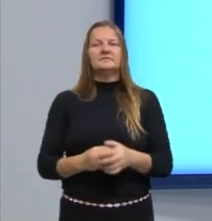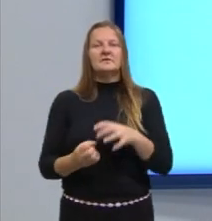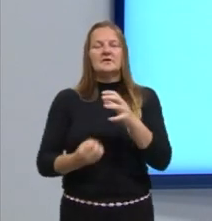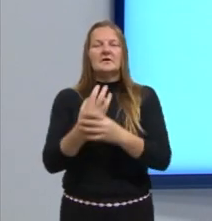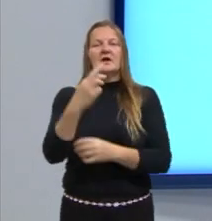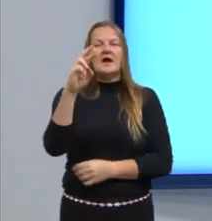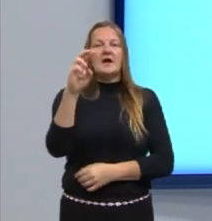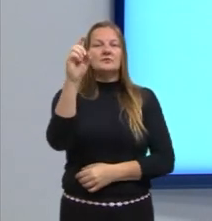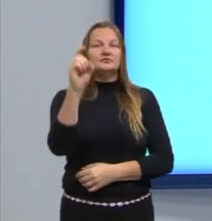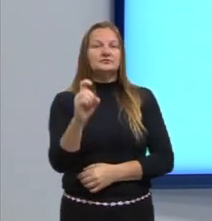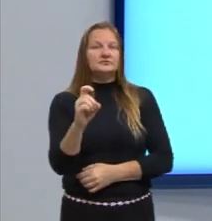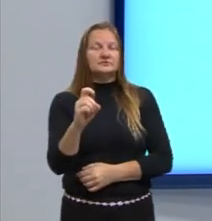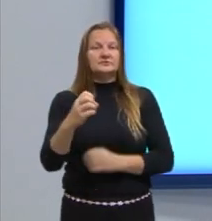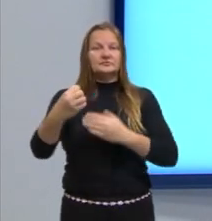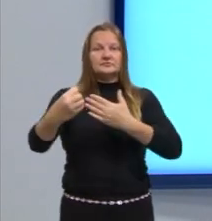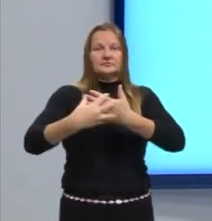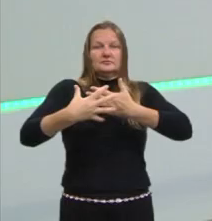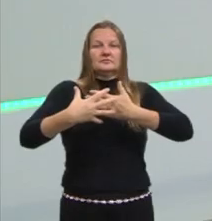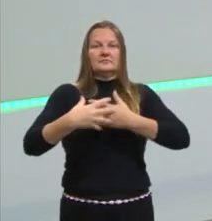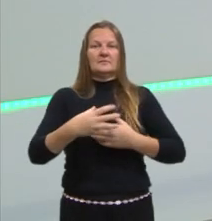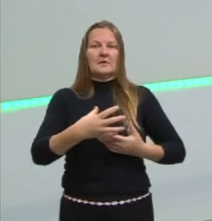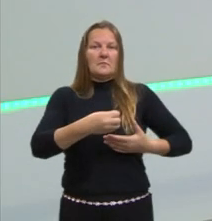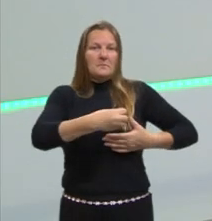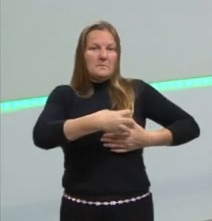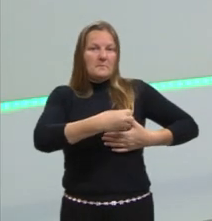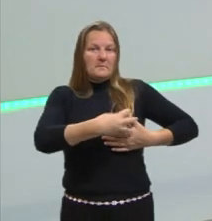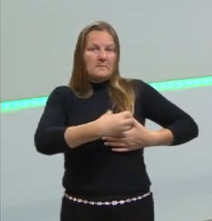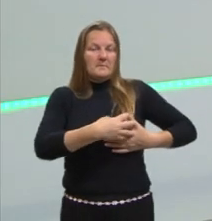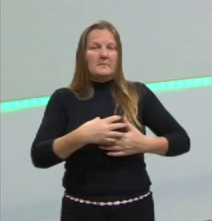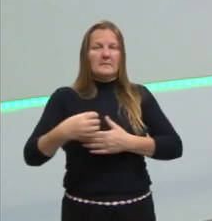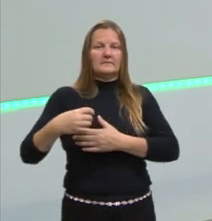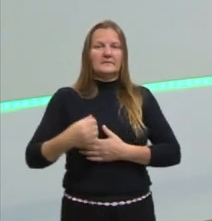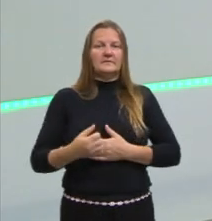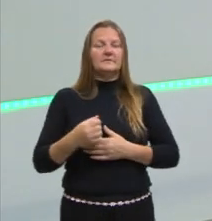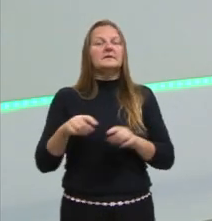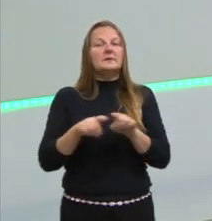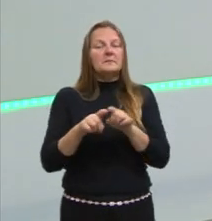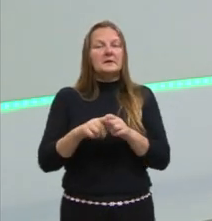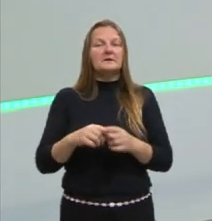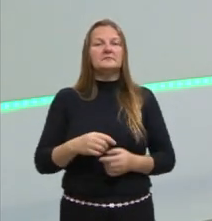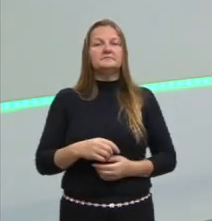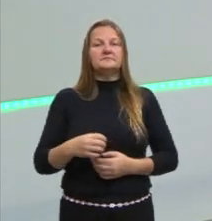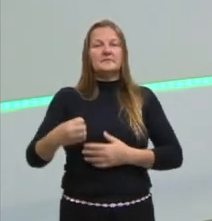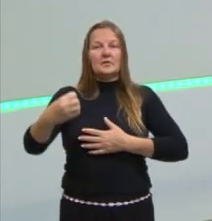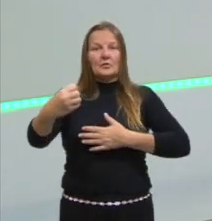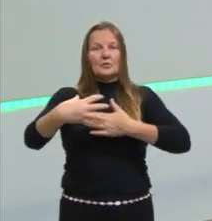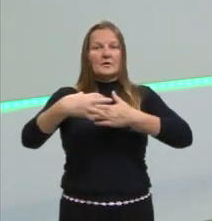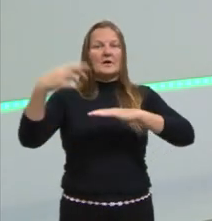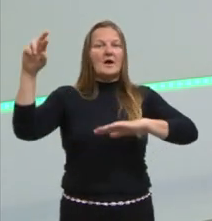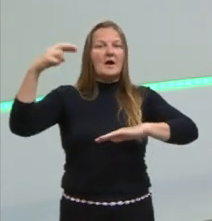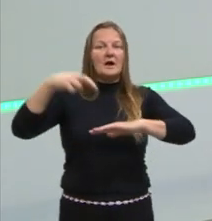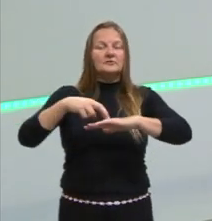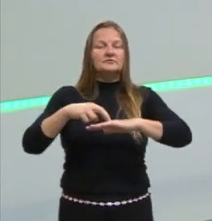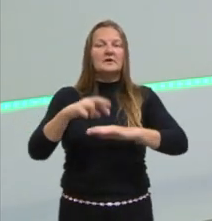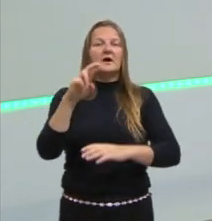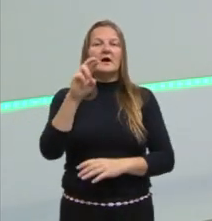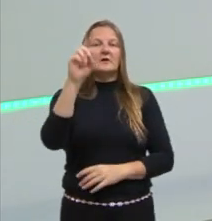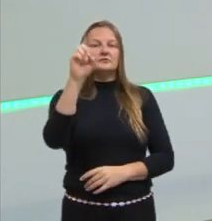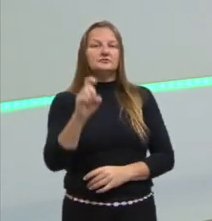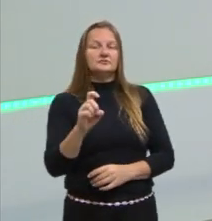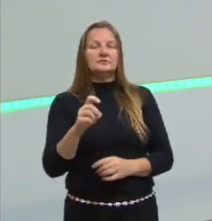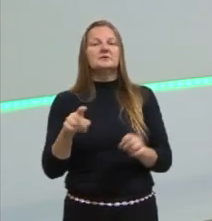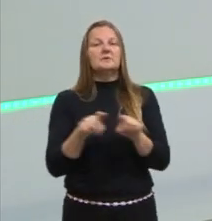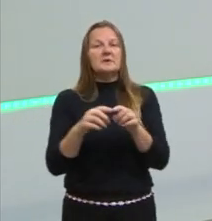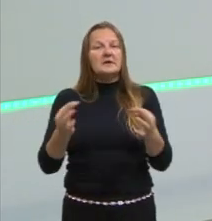raio x da mamografia da tomografia vários equipamentos que utilizam a radioatividade inclusive no tratamento do